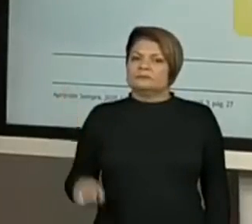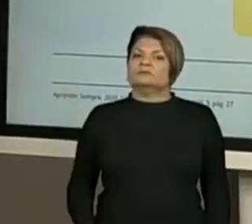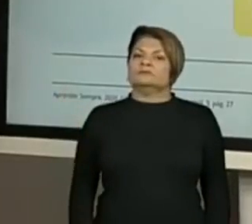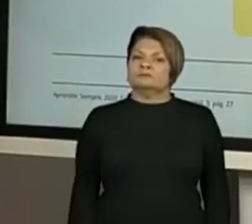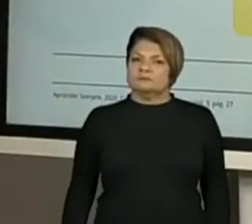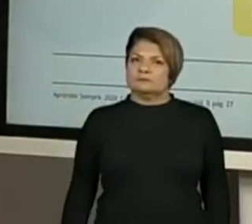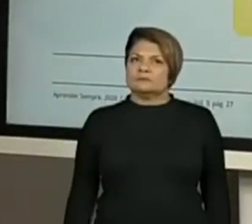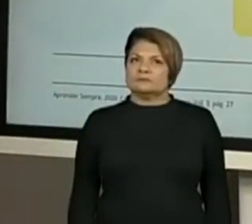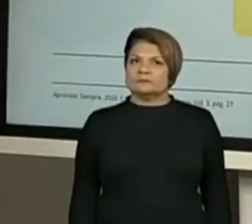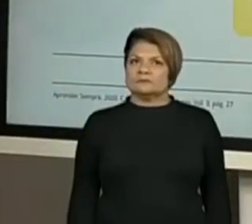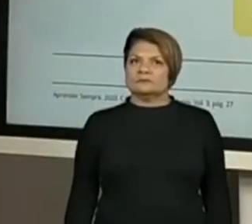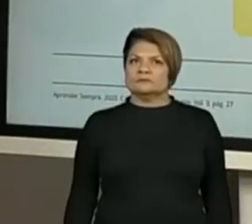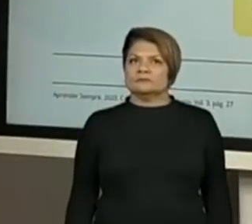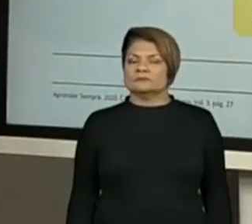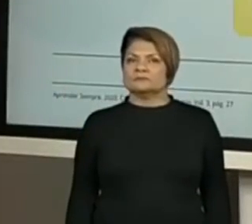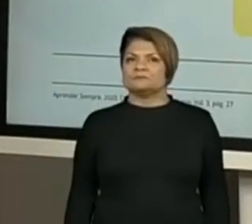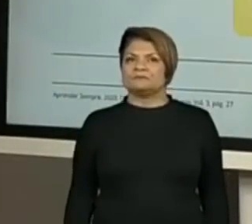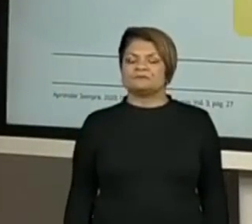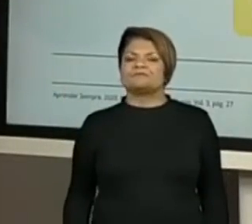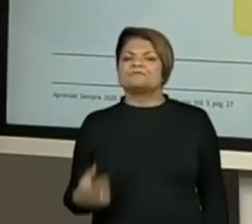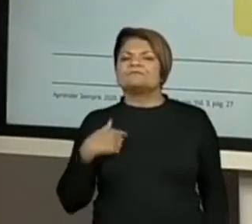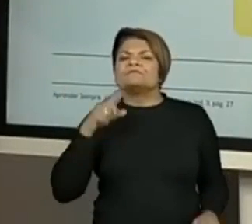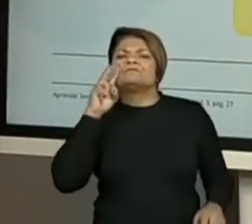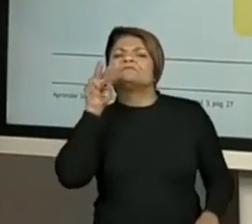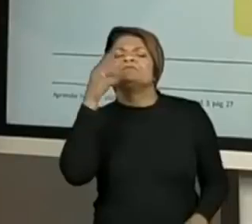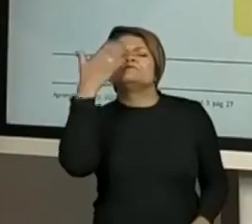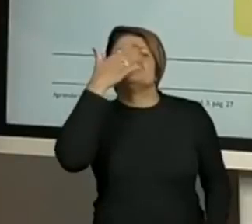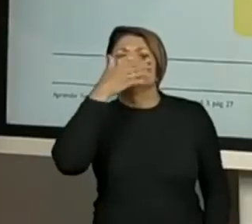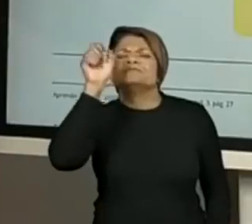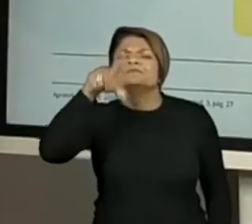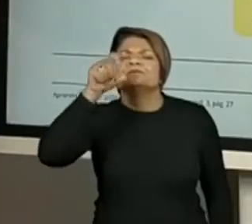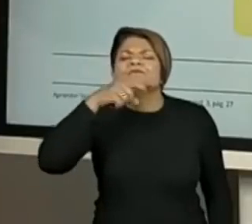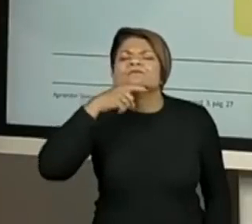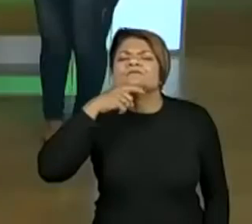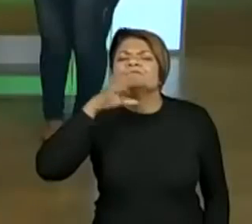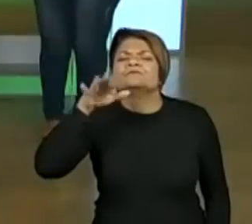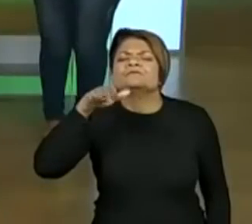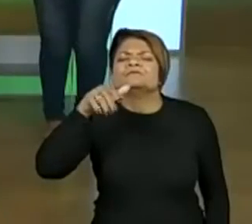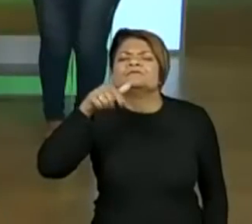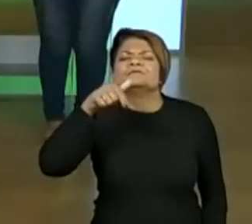Então, falaram aí o número azul que eu não ouvi direito. Vamos lá. Deixa eu ouvir.